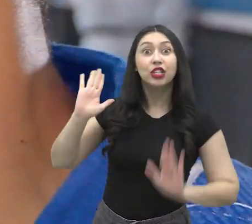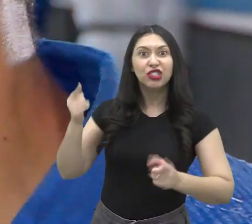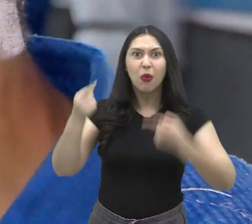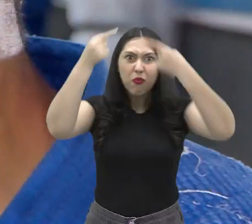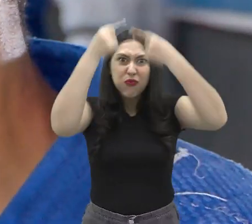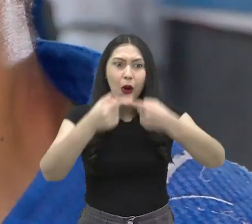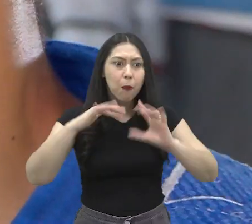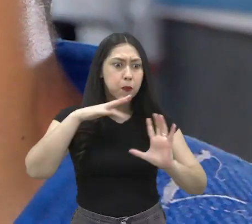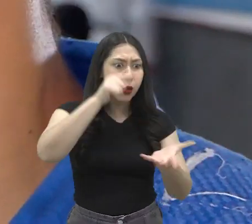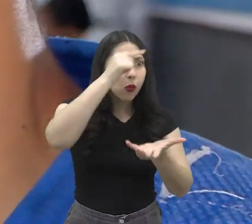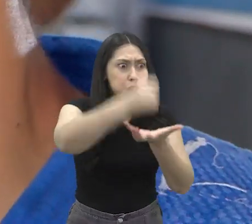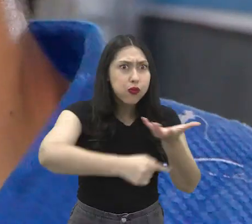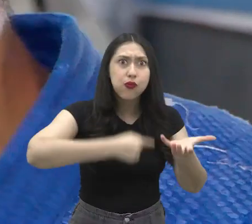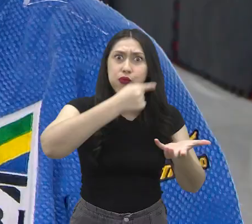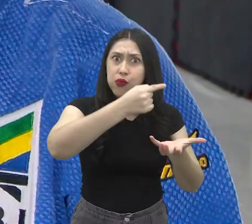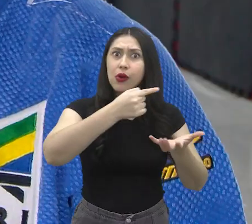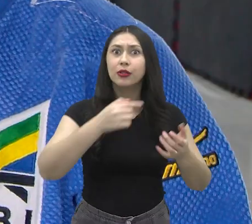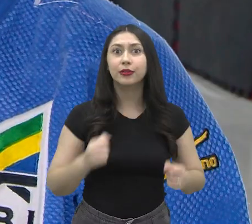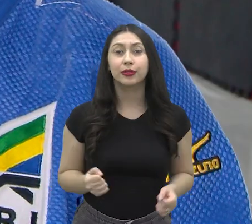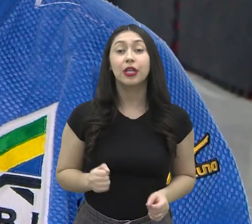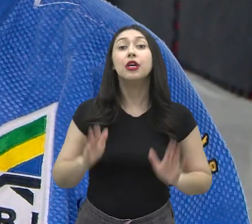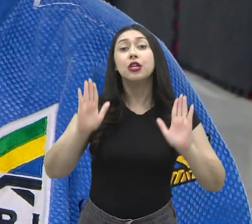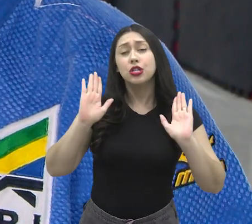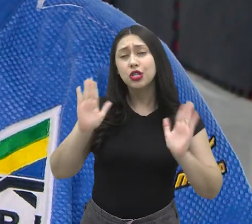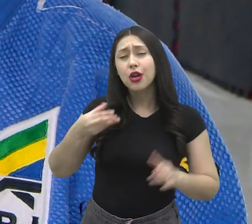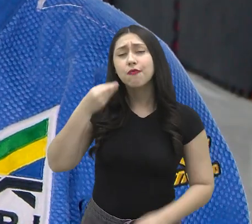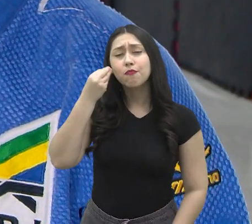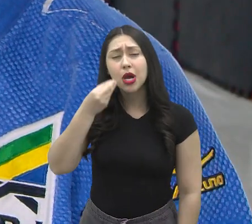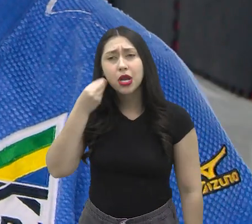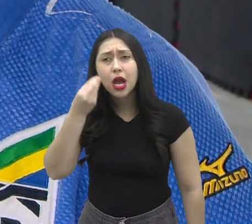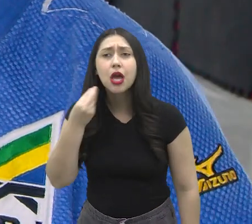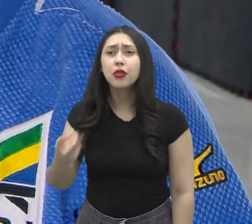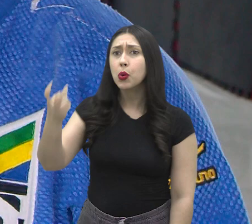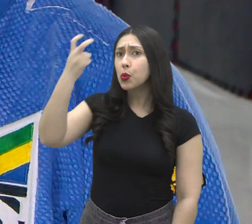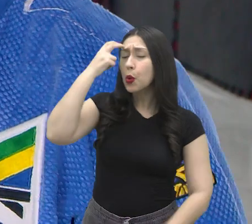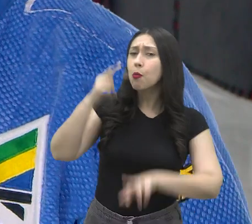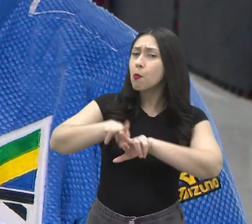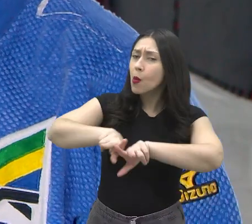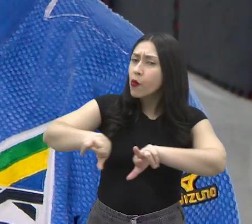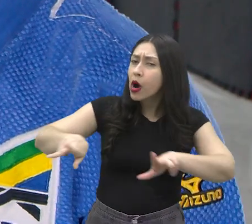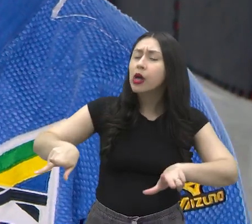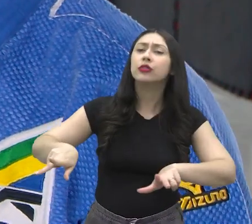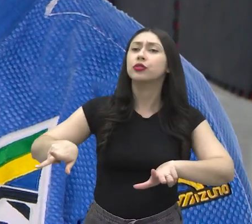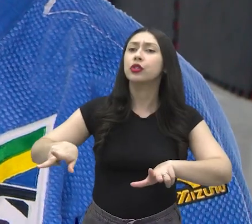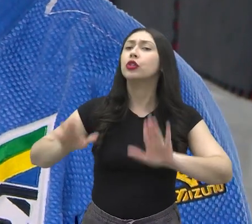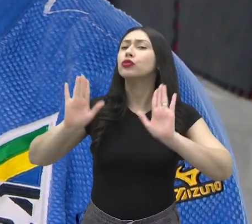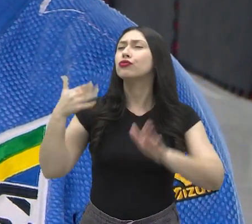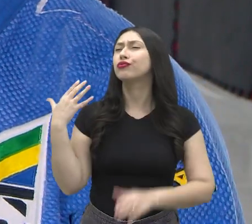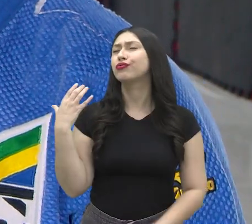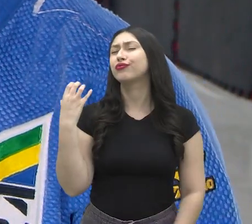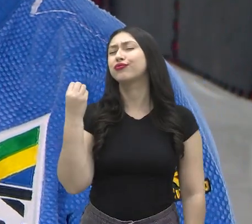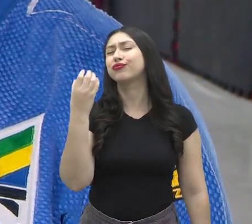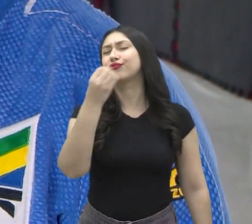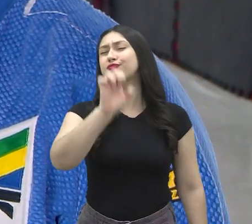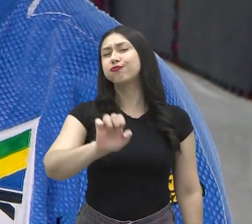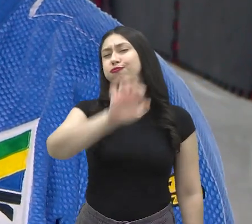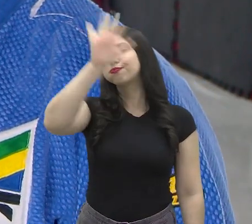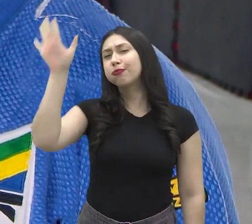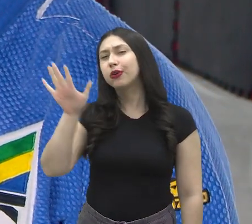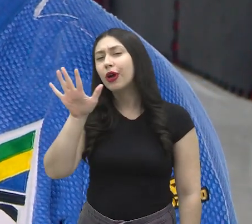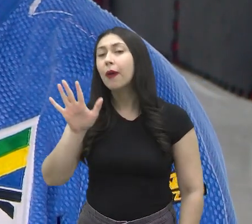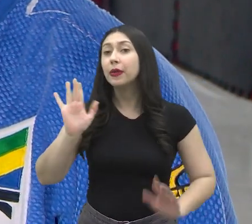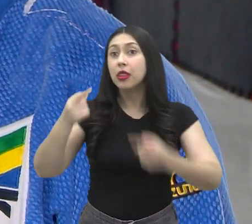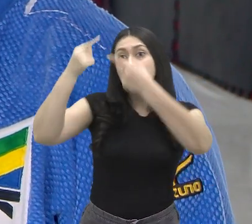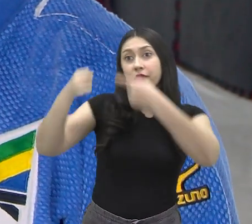Já viajou o mundo como atleta. Bastante experiência, assim, né? Vivências culturais também. A gente teve bastante viagem para